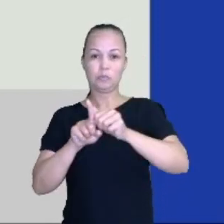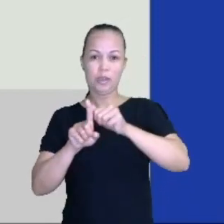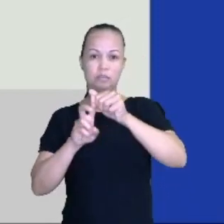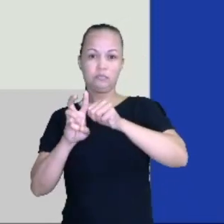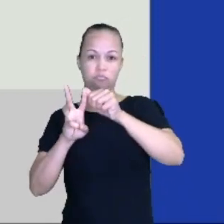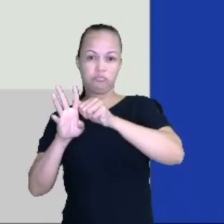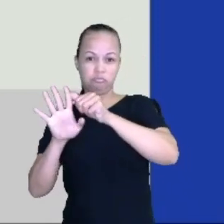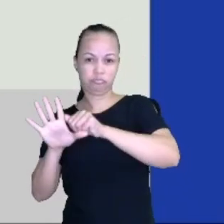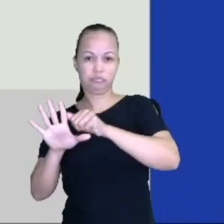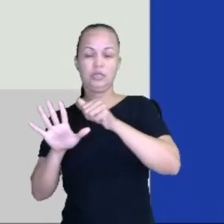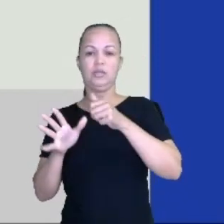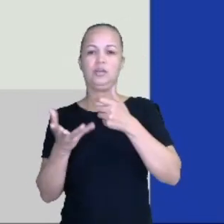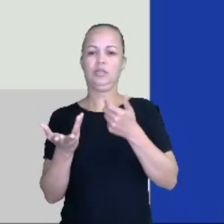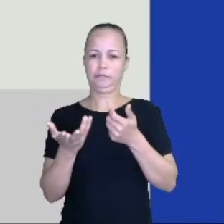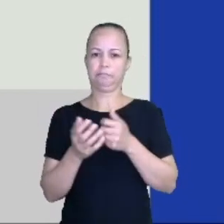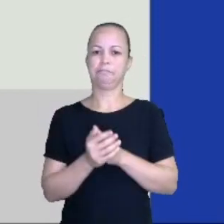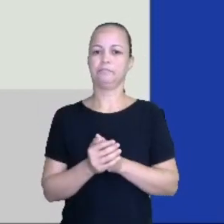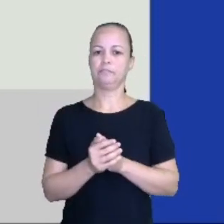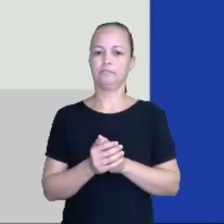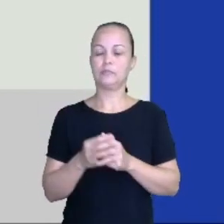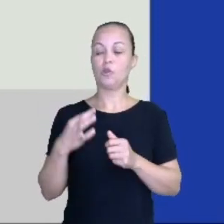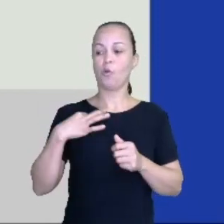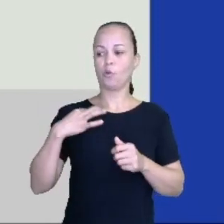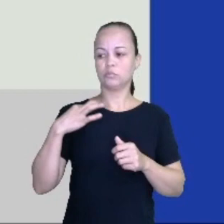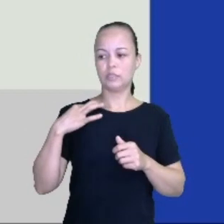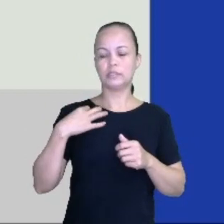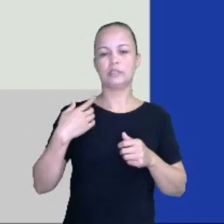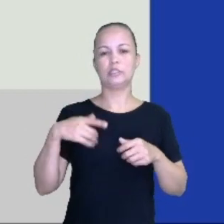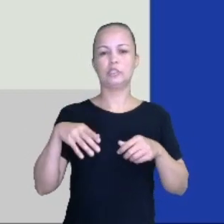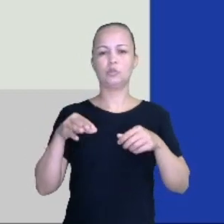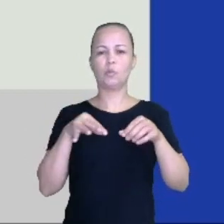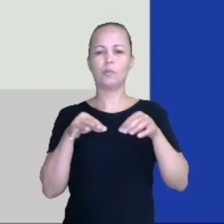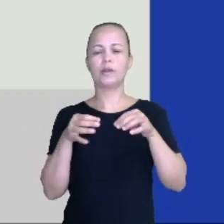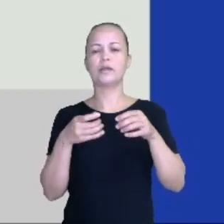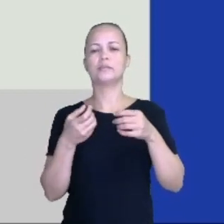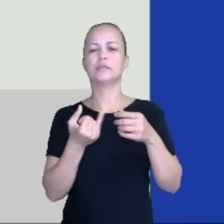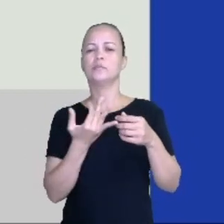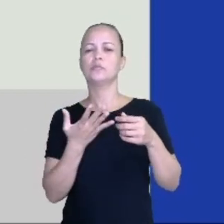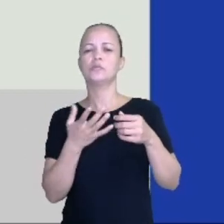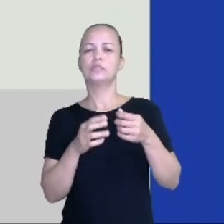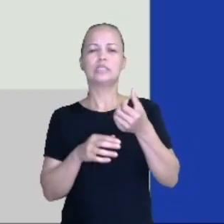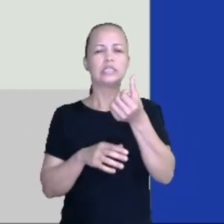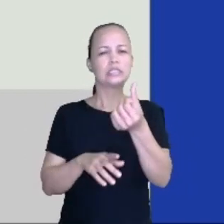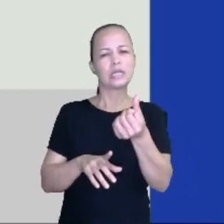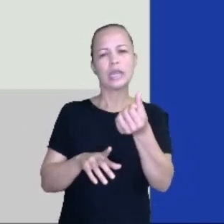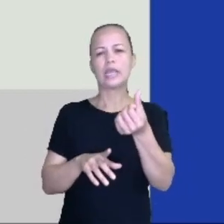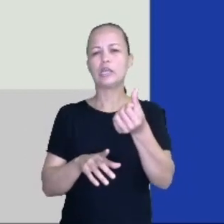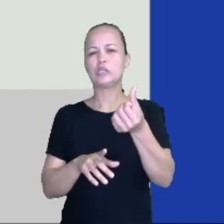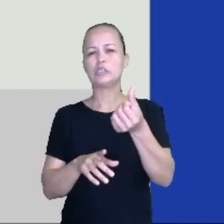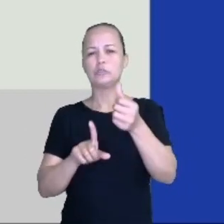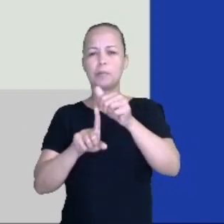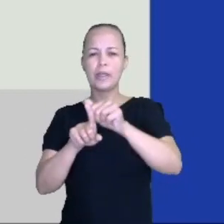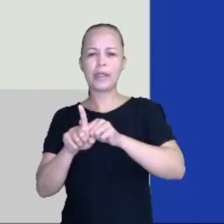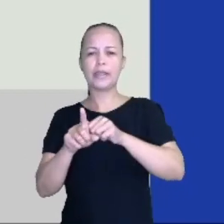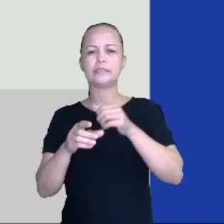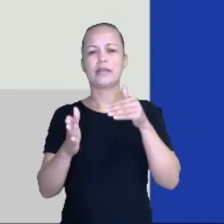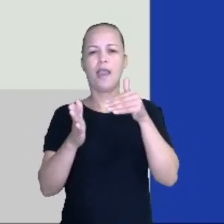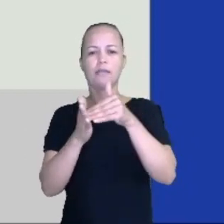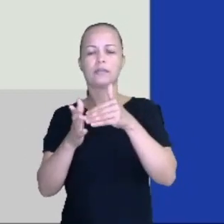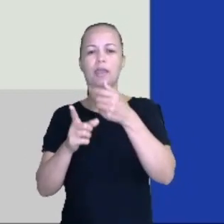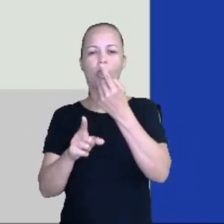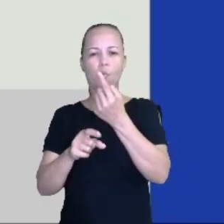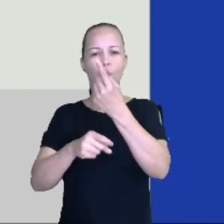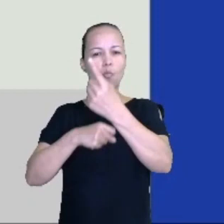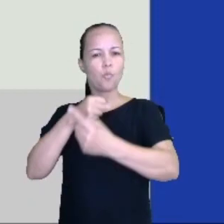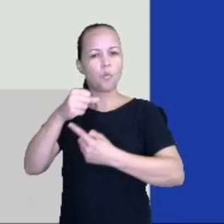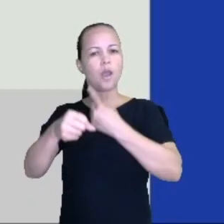6 meses. O tecido, por exemplo, o pano, ele pode ficar de 6 meses a 1 ano. O